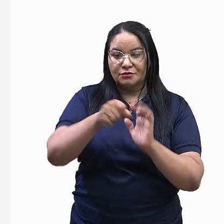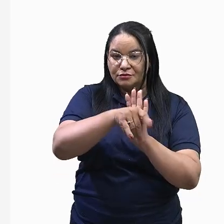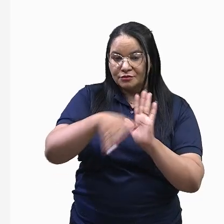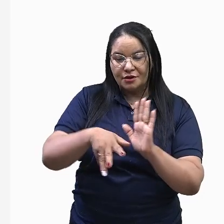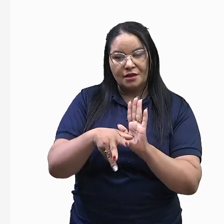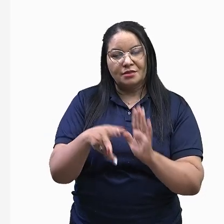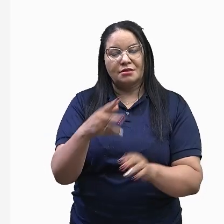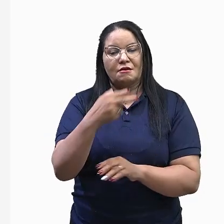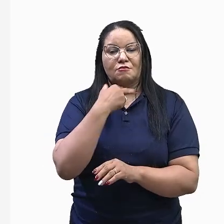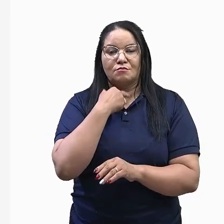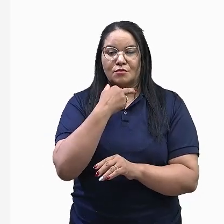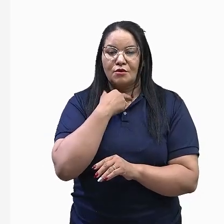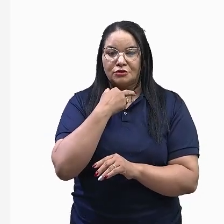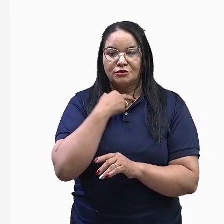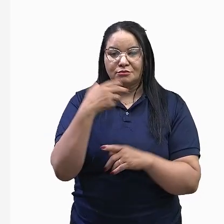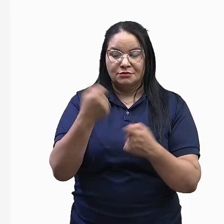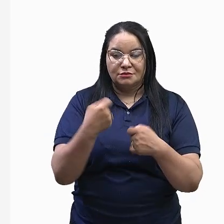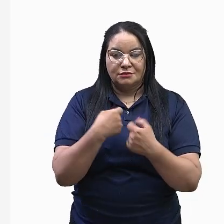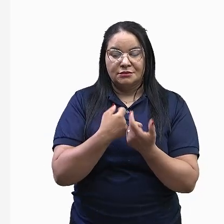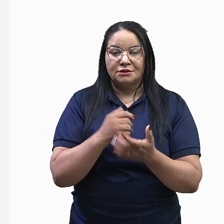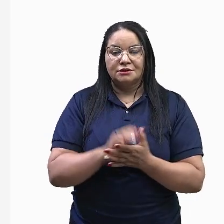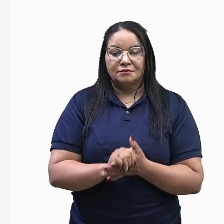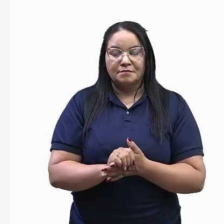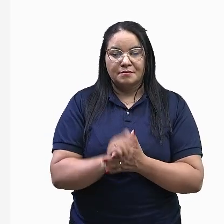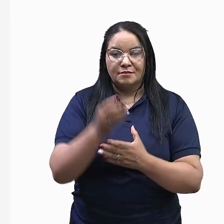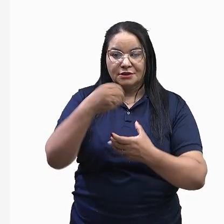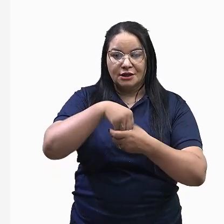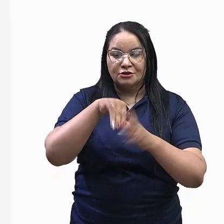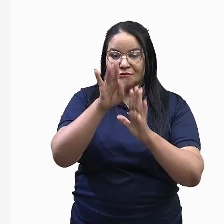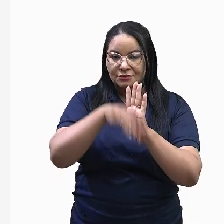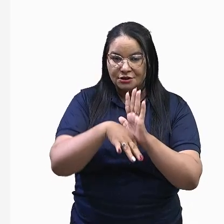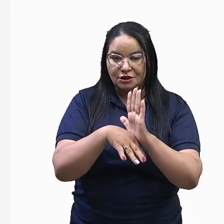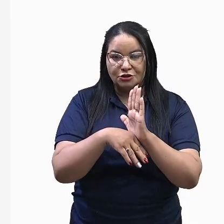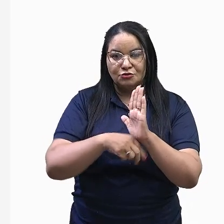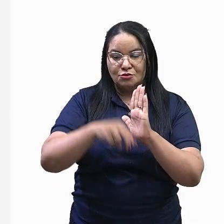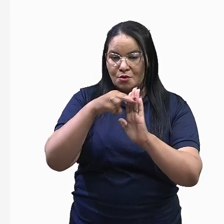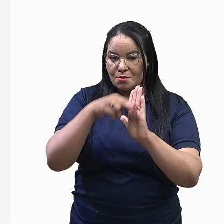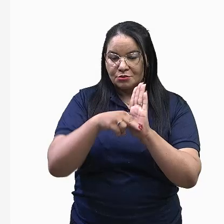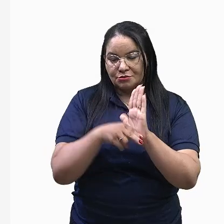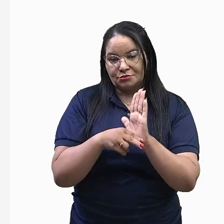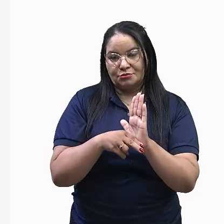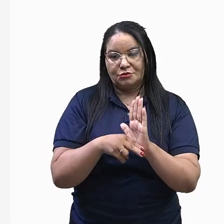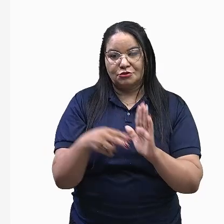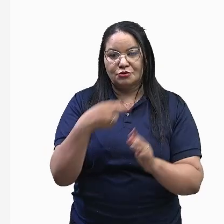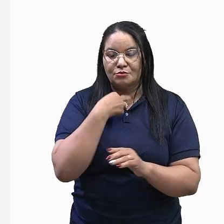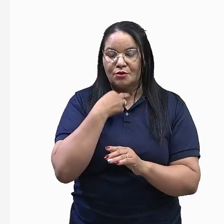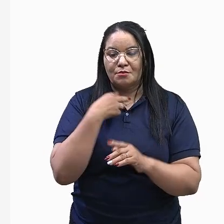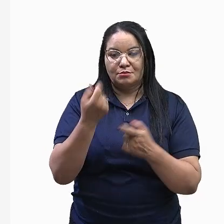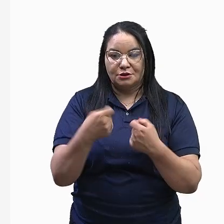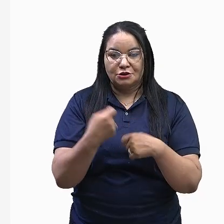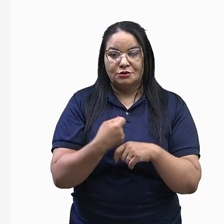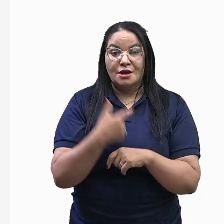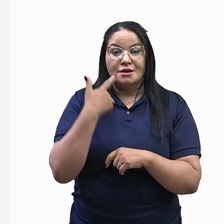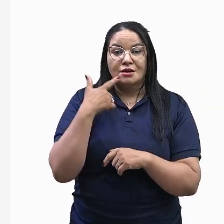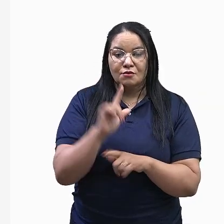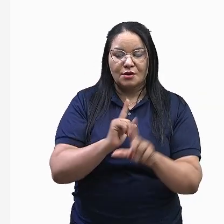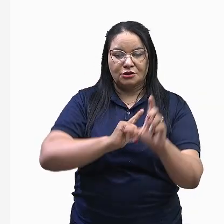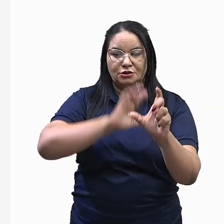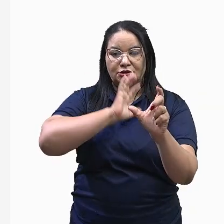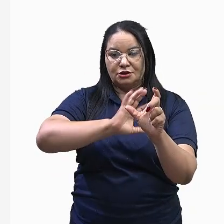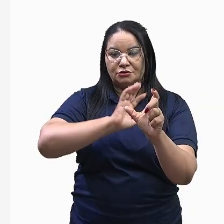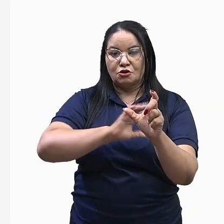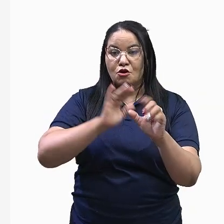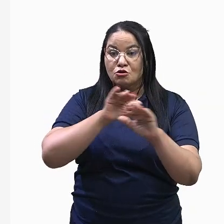Não é permitida a figura de linguagem dentro de um texto normativo. Então, precisa ter uma linguagem denotativa que